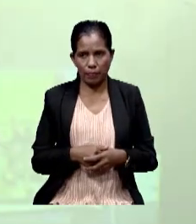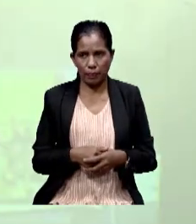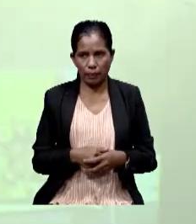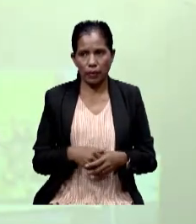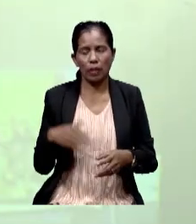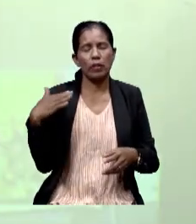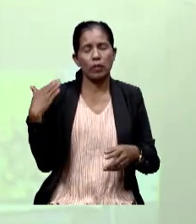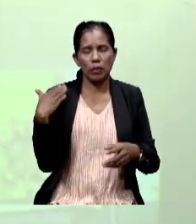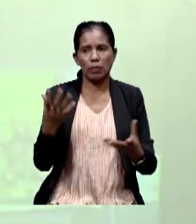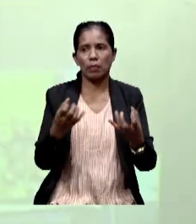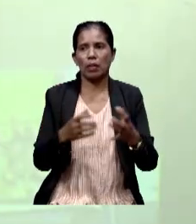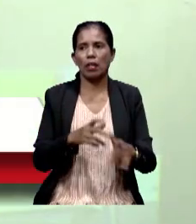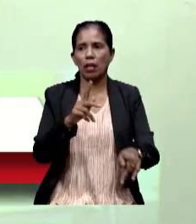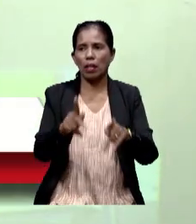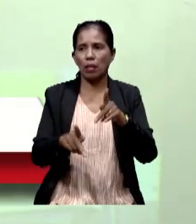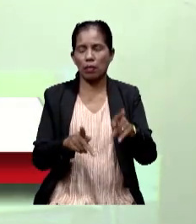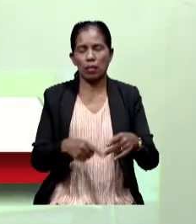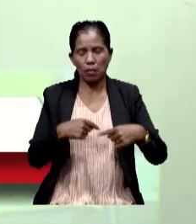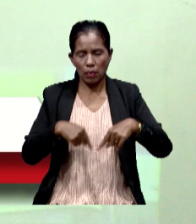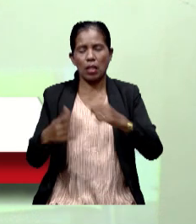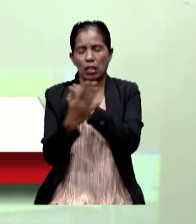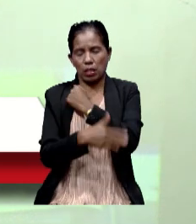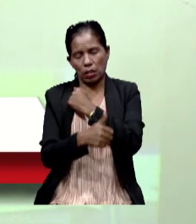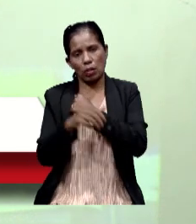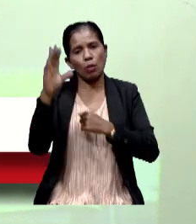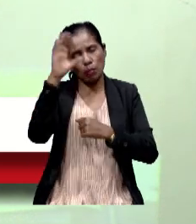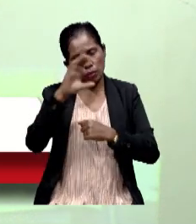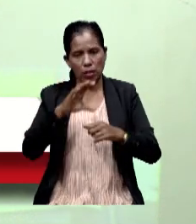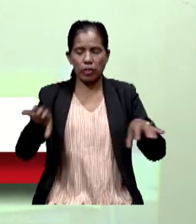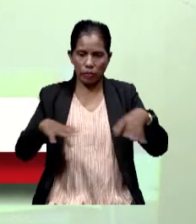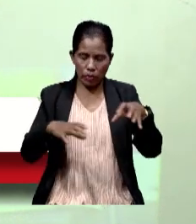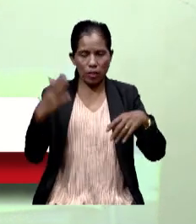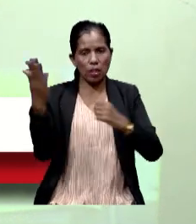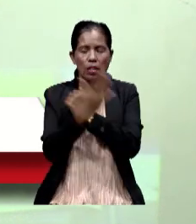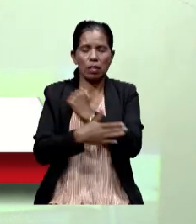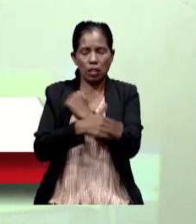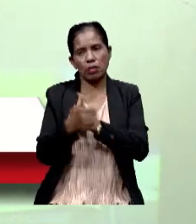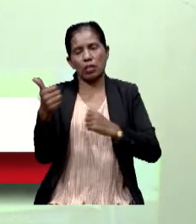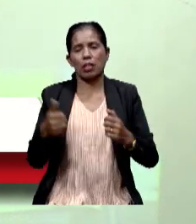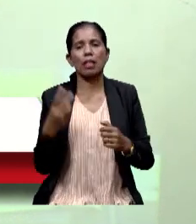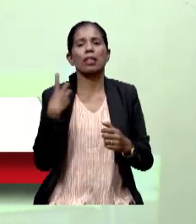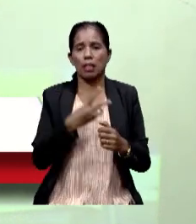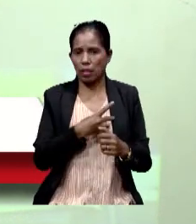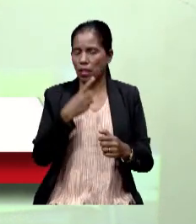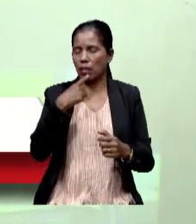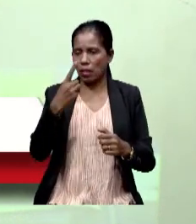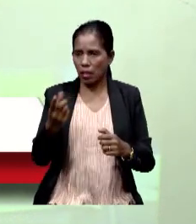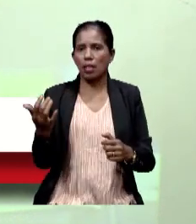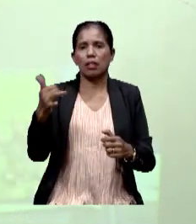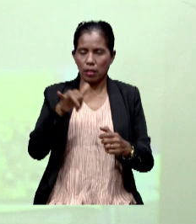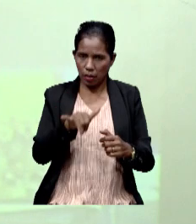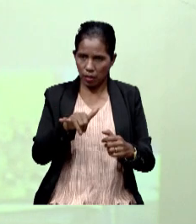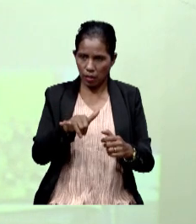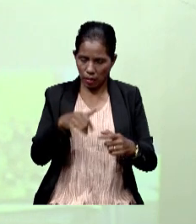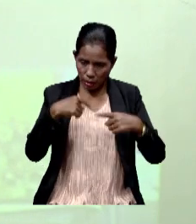sira ka ema sir nebe sai valiur ba buka servisu. Ita dia kata sira